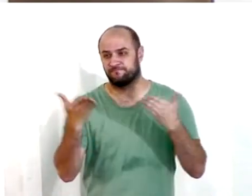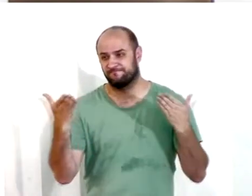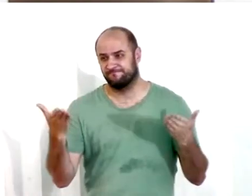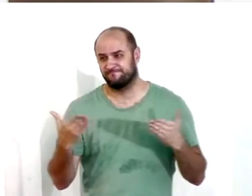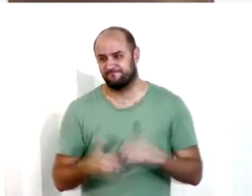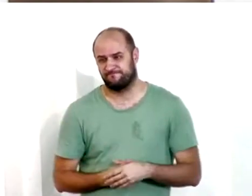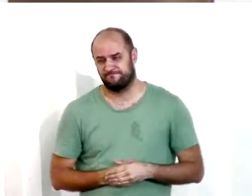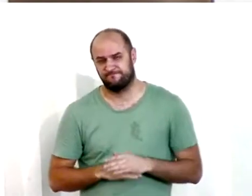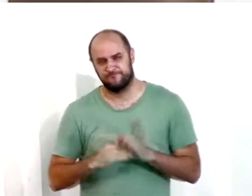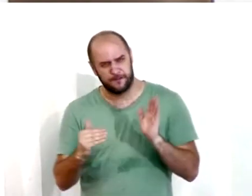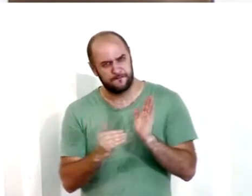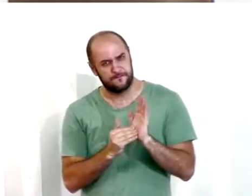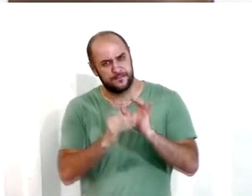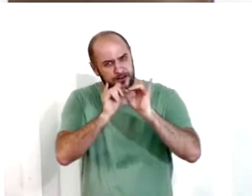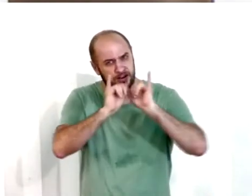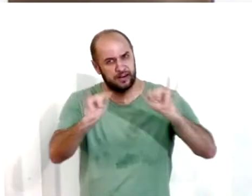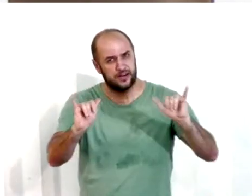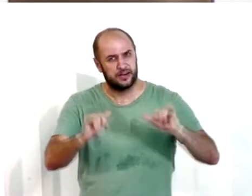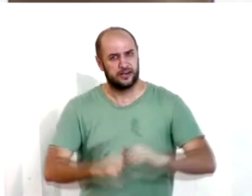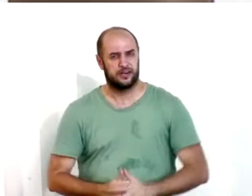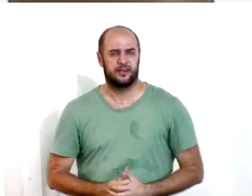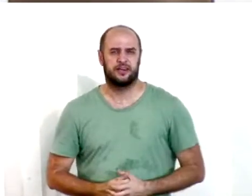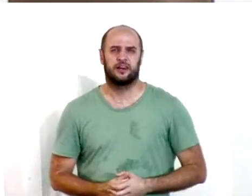eu termino dizendo: